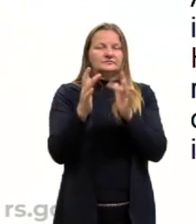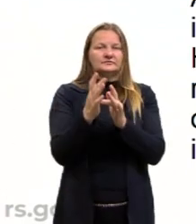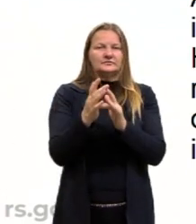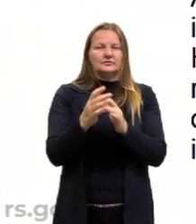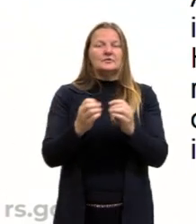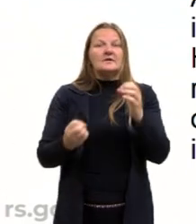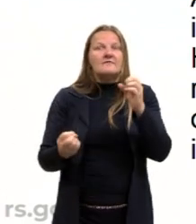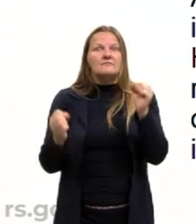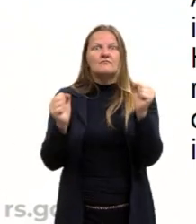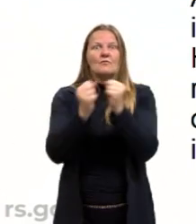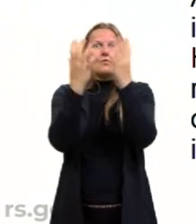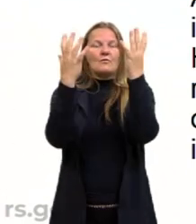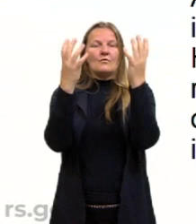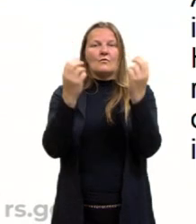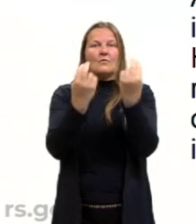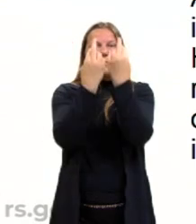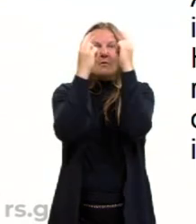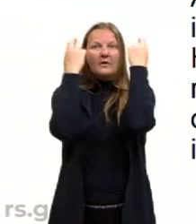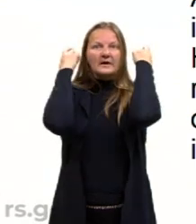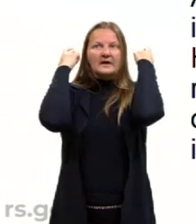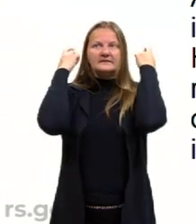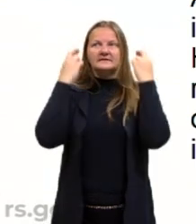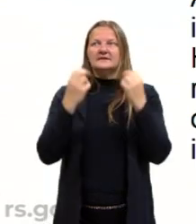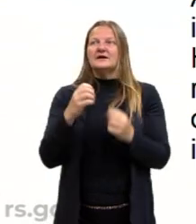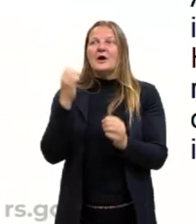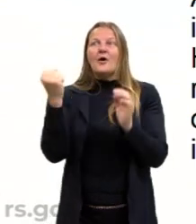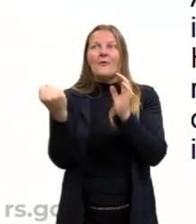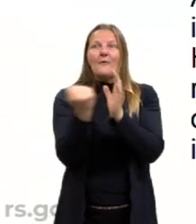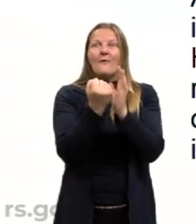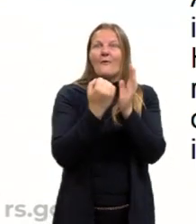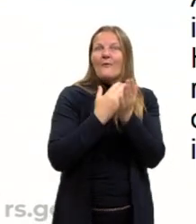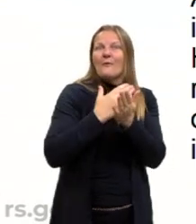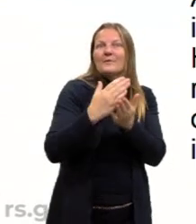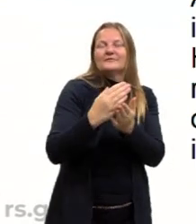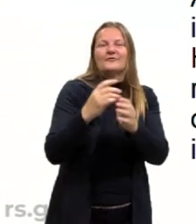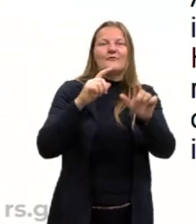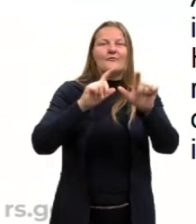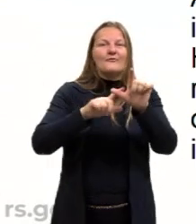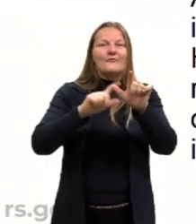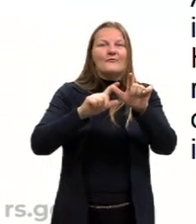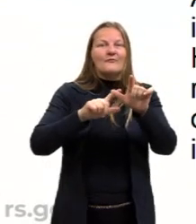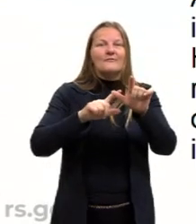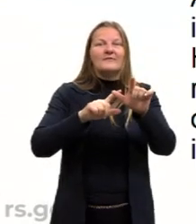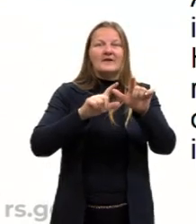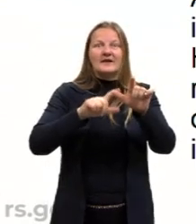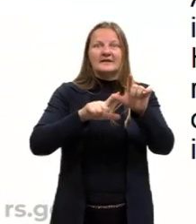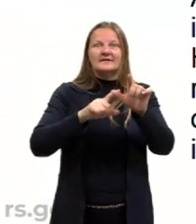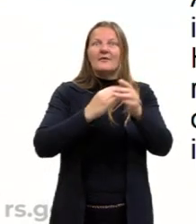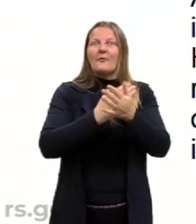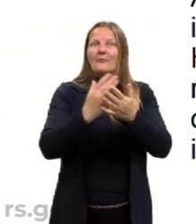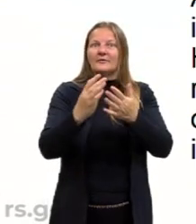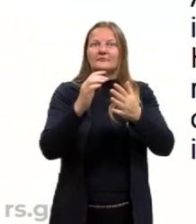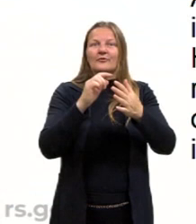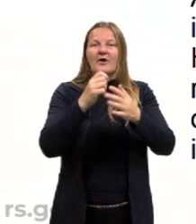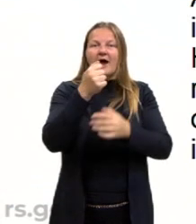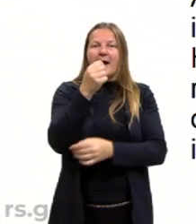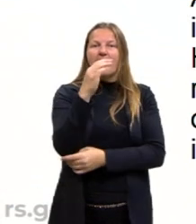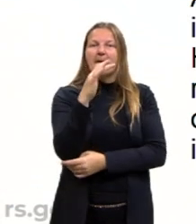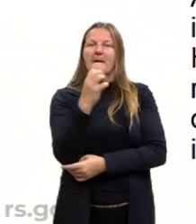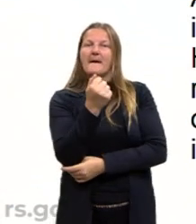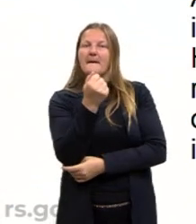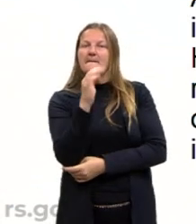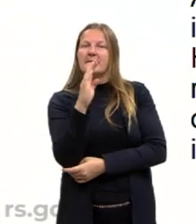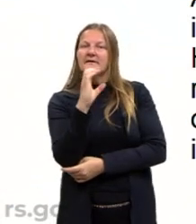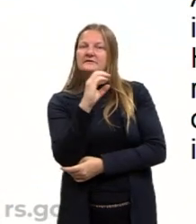na Grécia o alfabeto com isso tornou-se possível preenchimento da lacuna entre o discurso oral